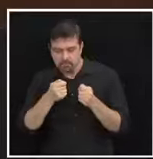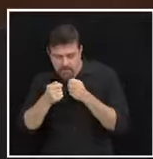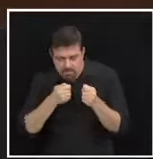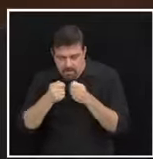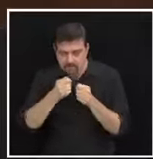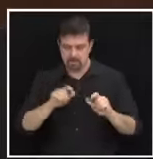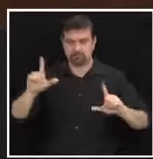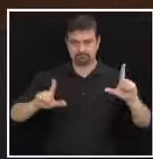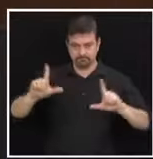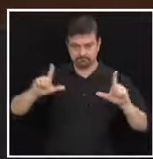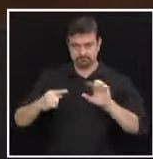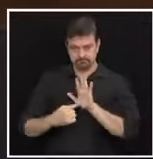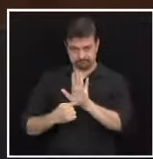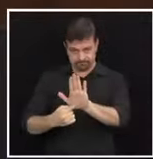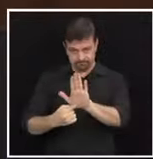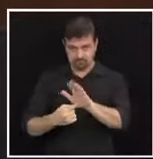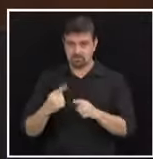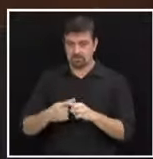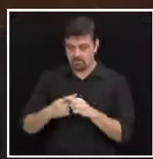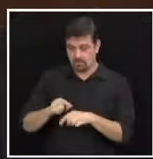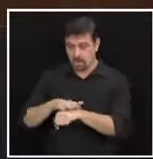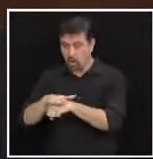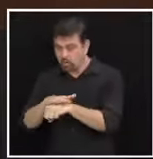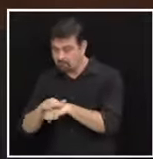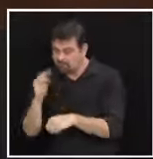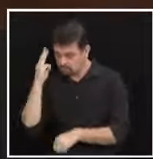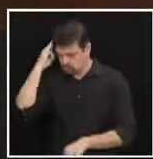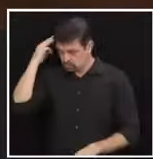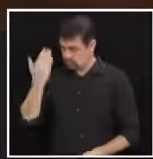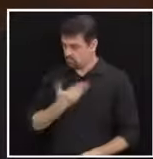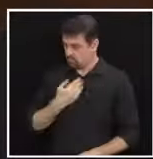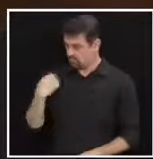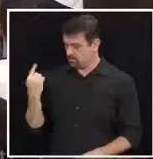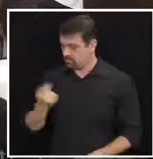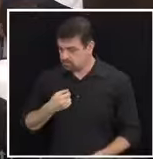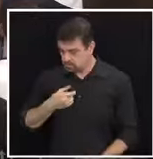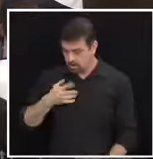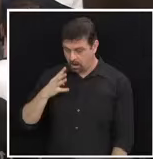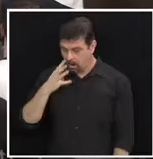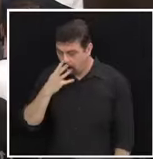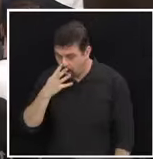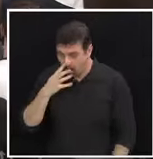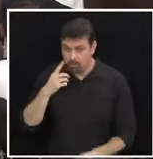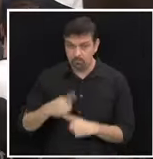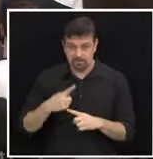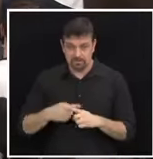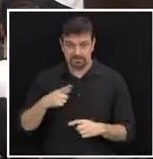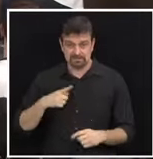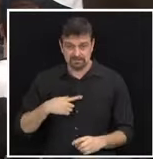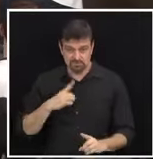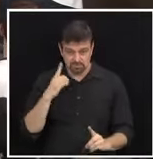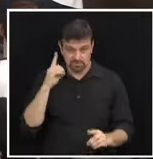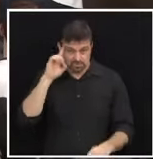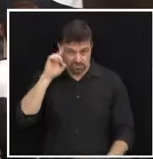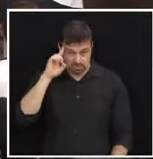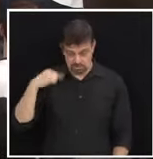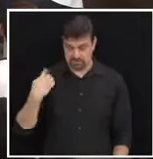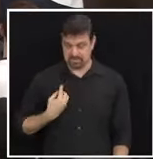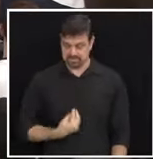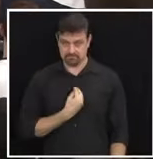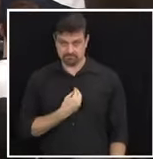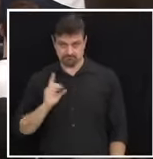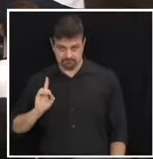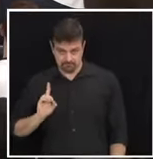para a TV, porque, até conversei com o Michel, a gente ficou muito impressionado porque eram, no dia especificamente que eu estava lá,